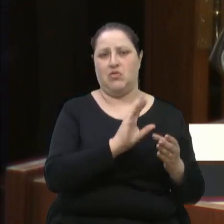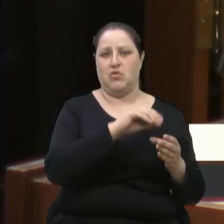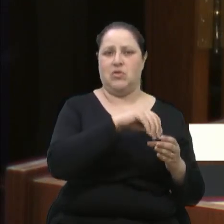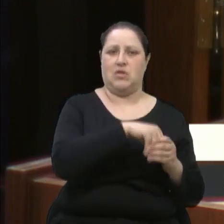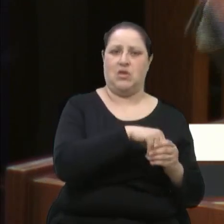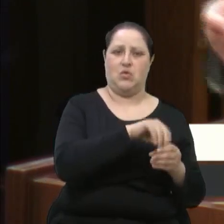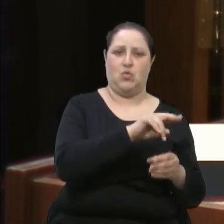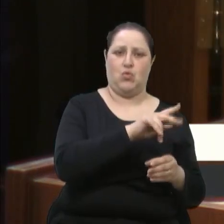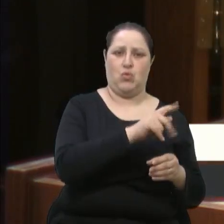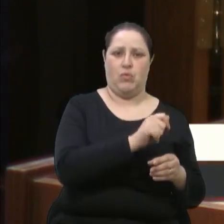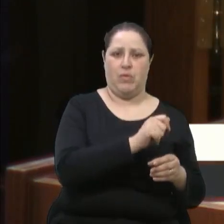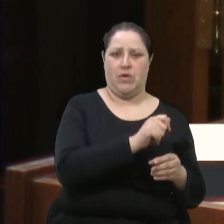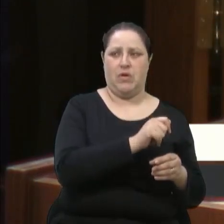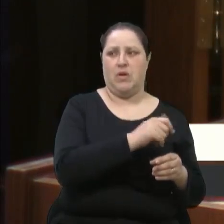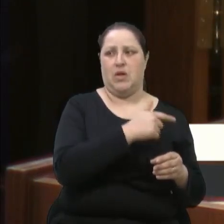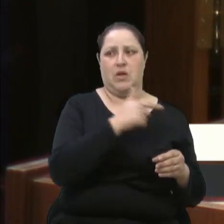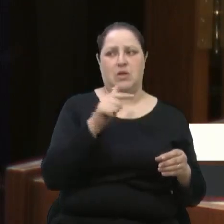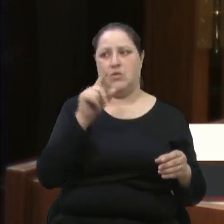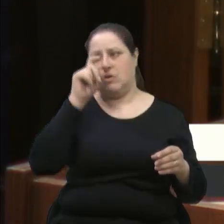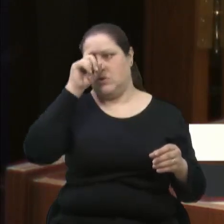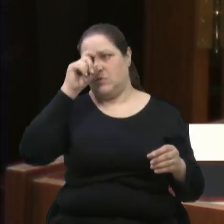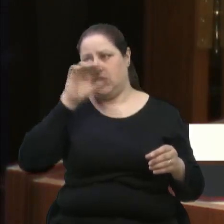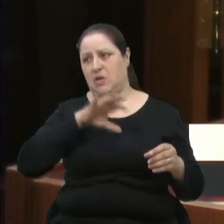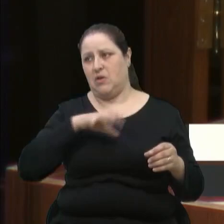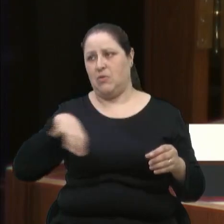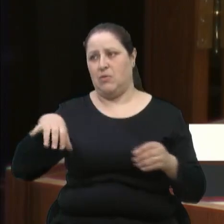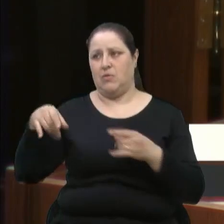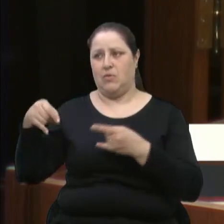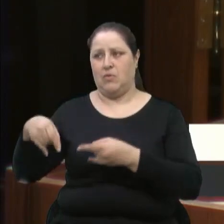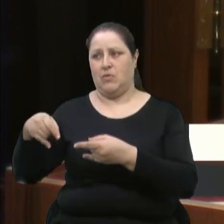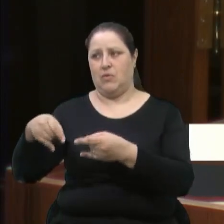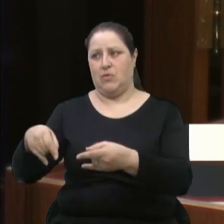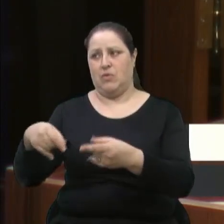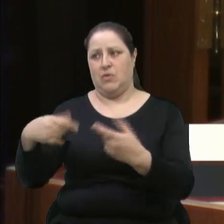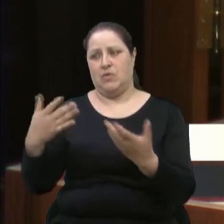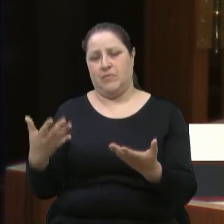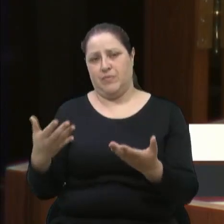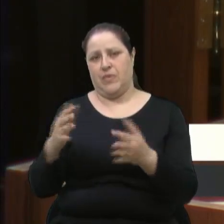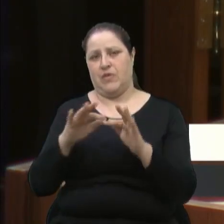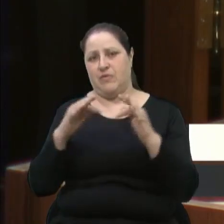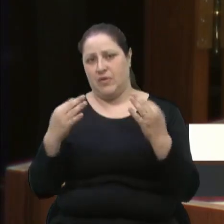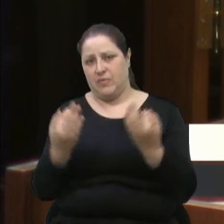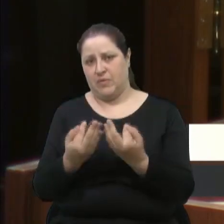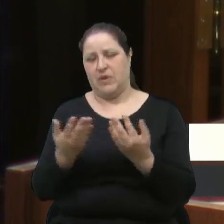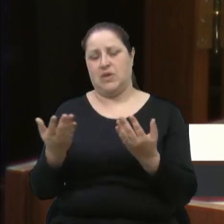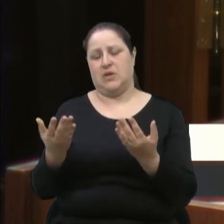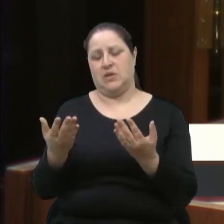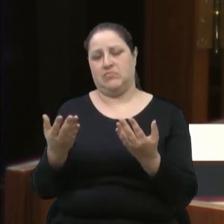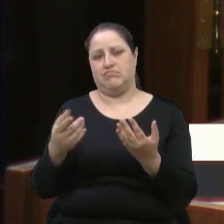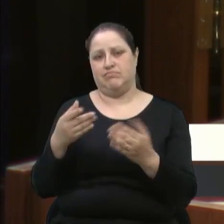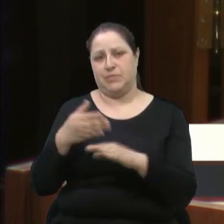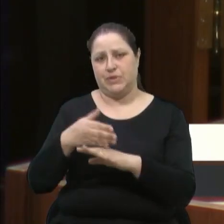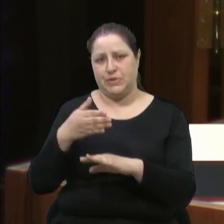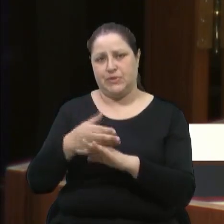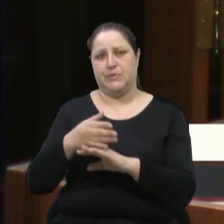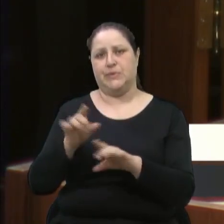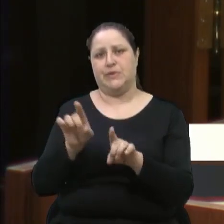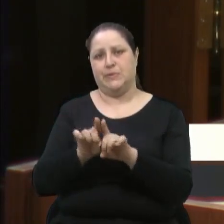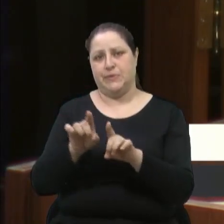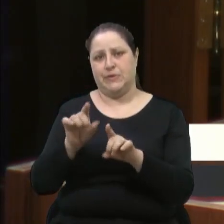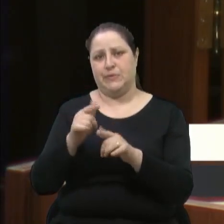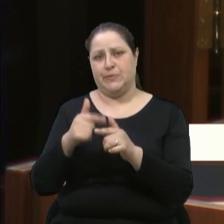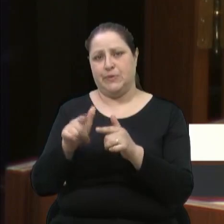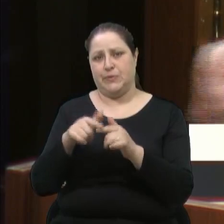tem um leito para ir. Isso envolve a família, cria um problema estrutural, um problema de difícil